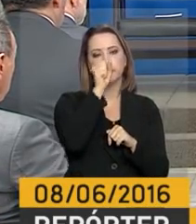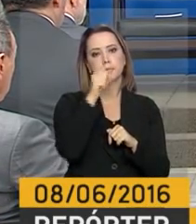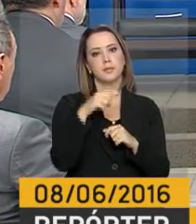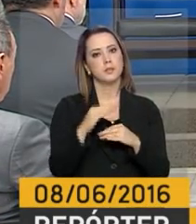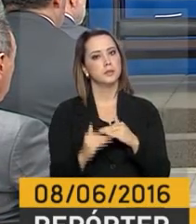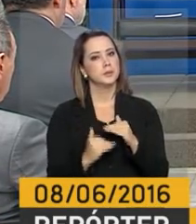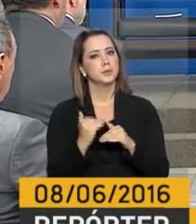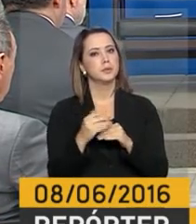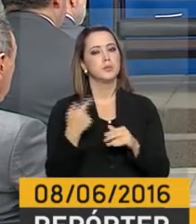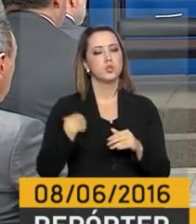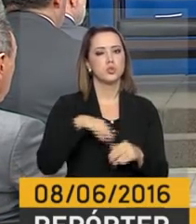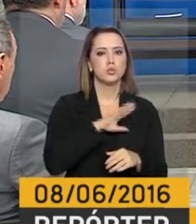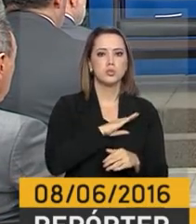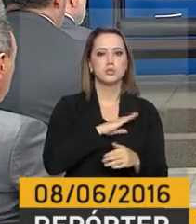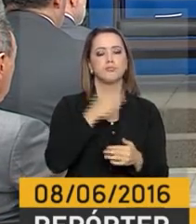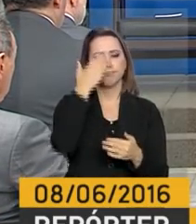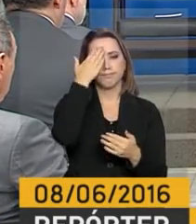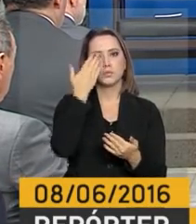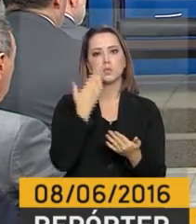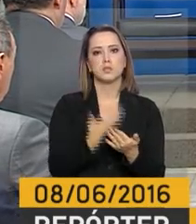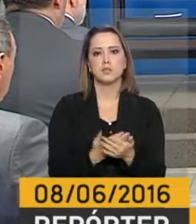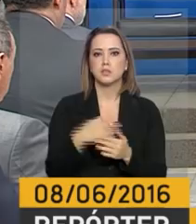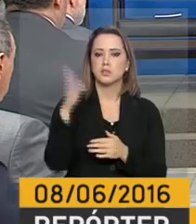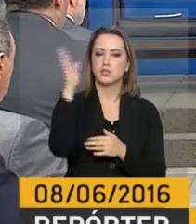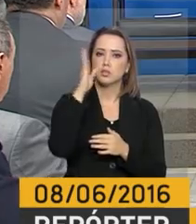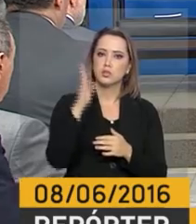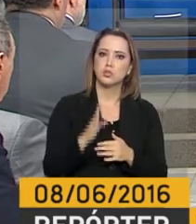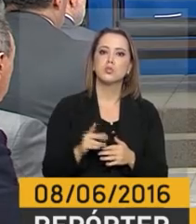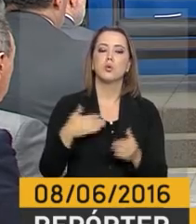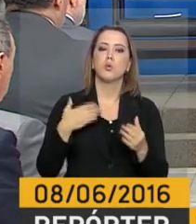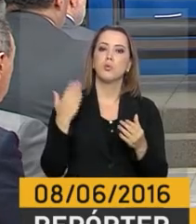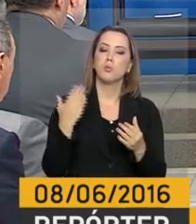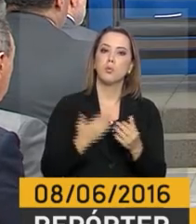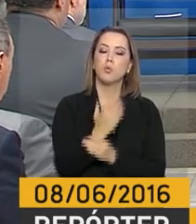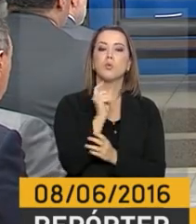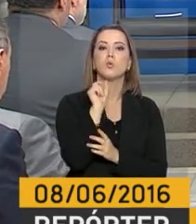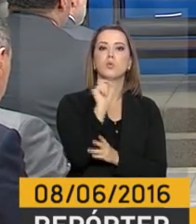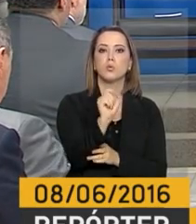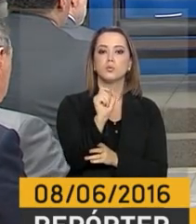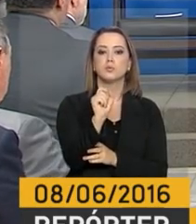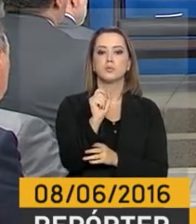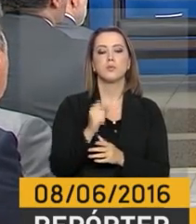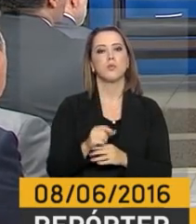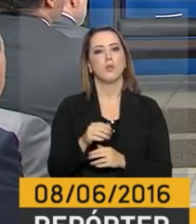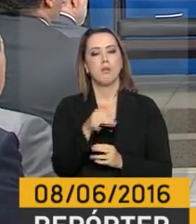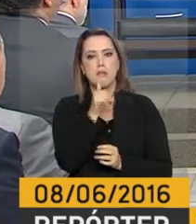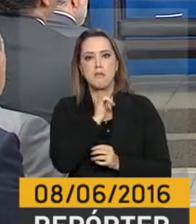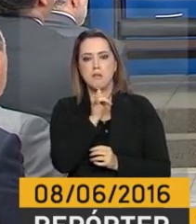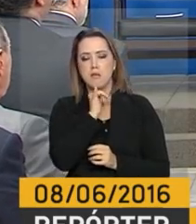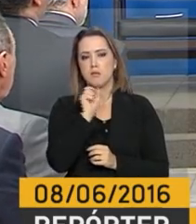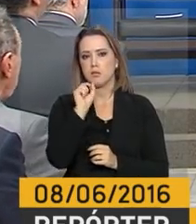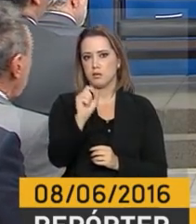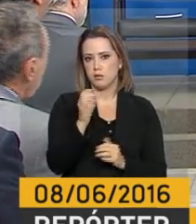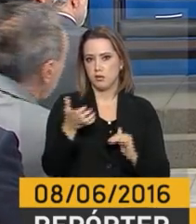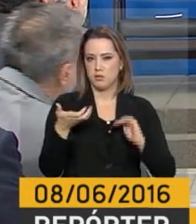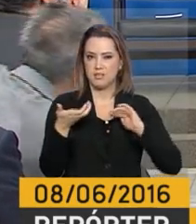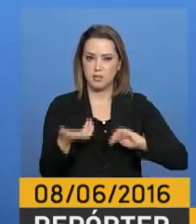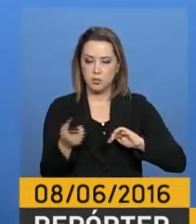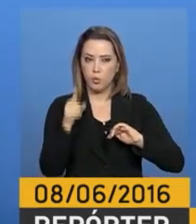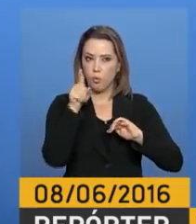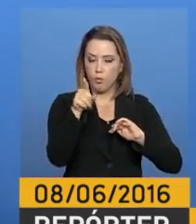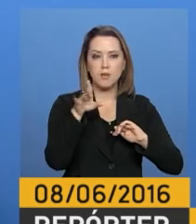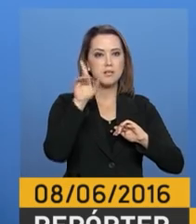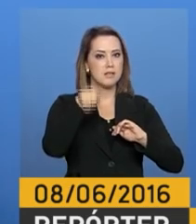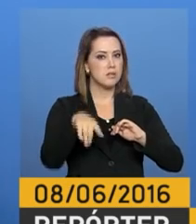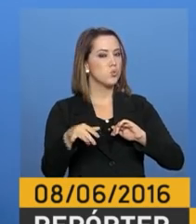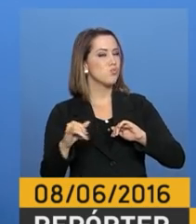na medida que estamos muito confiantes na capacidade de aprovação Por exemplo essa questão congressual é fundamental As